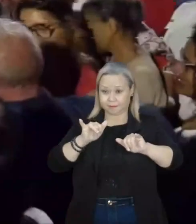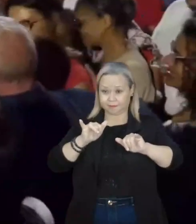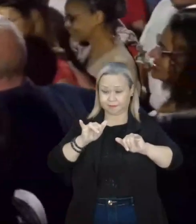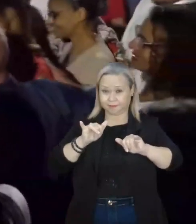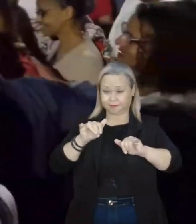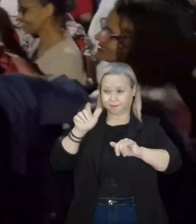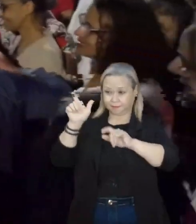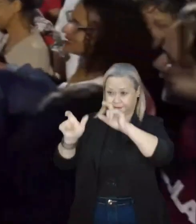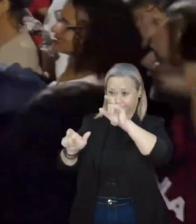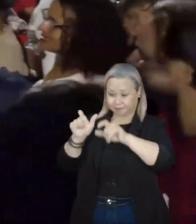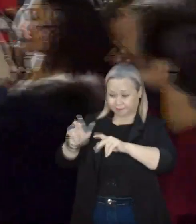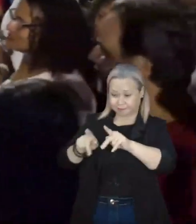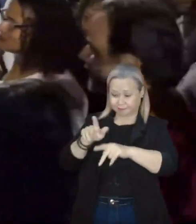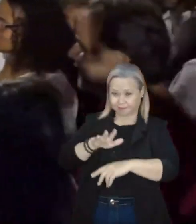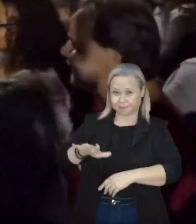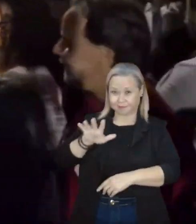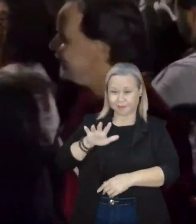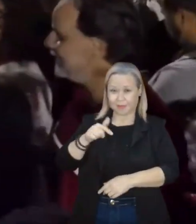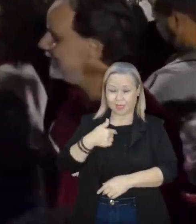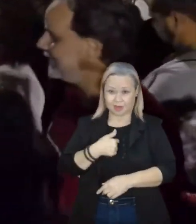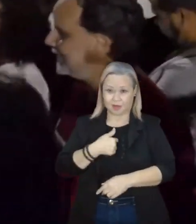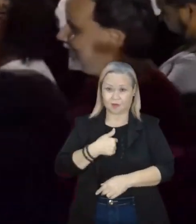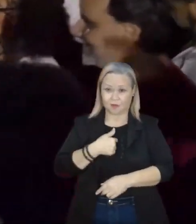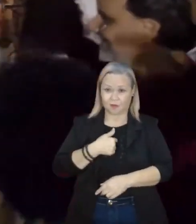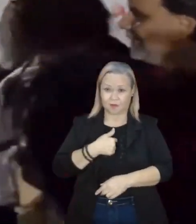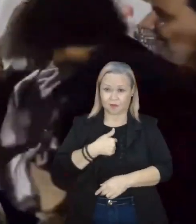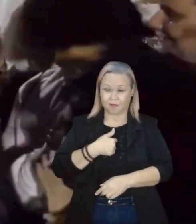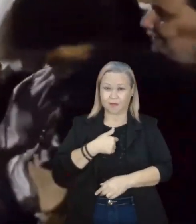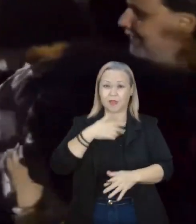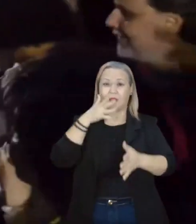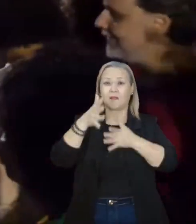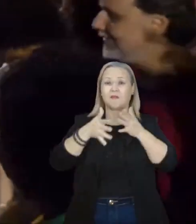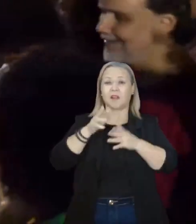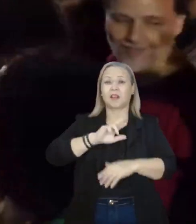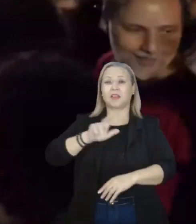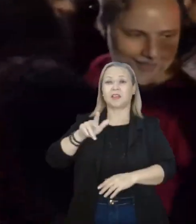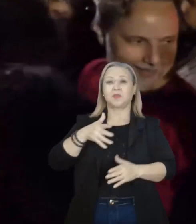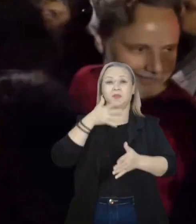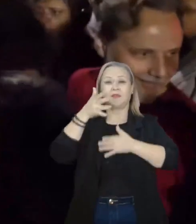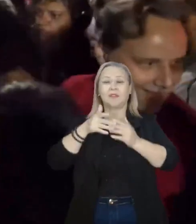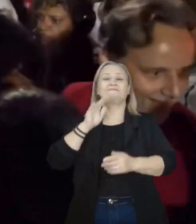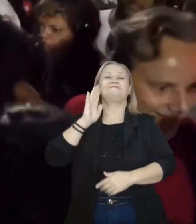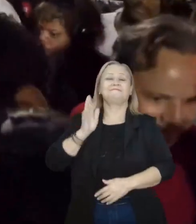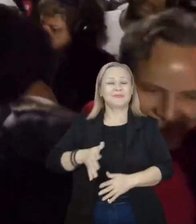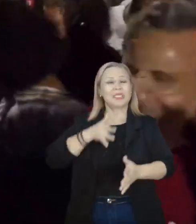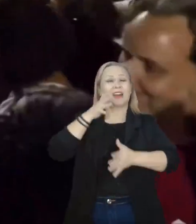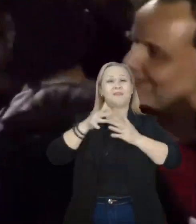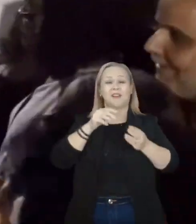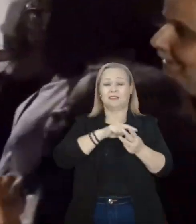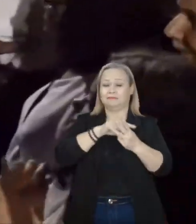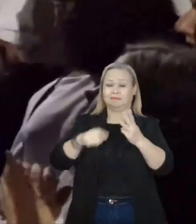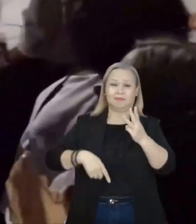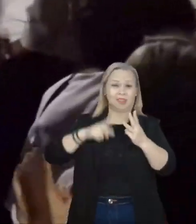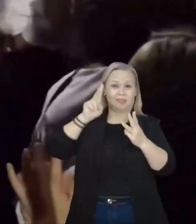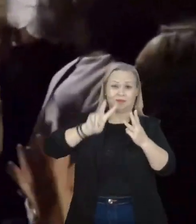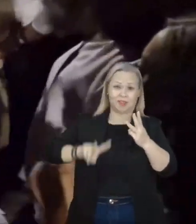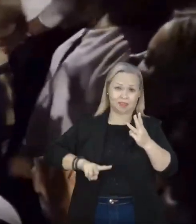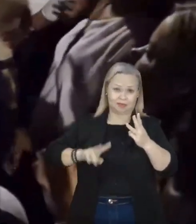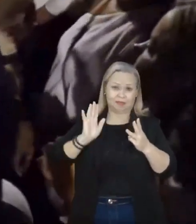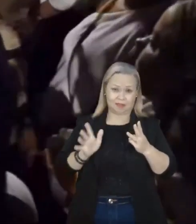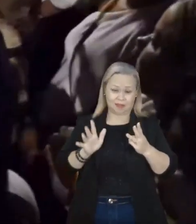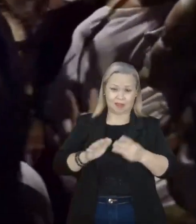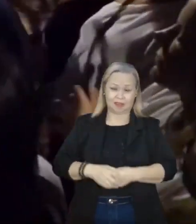Gente, eu falei que não ia falar e já falei 3 vezes.